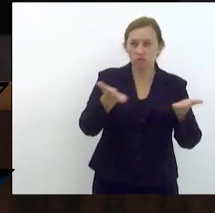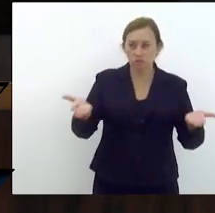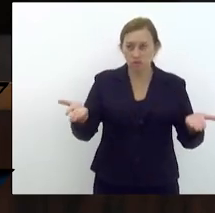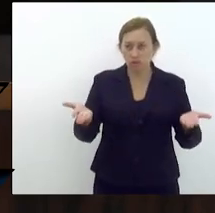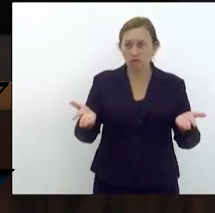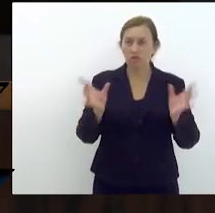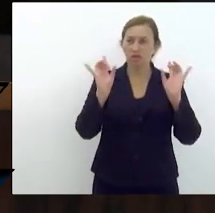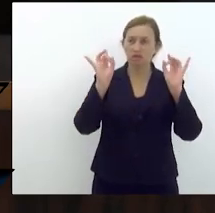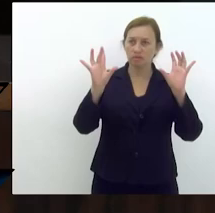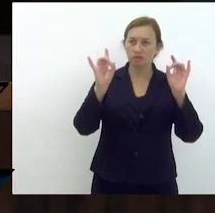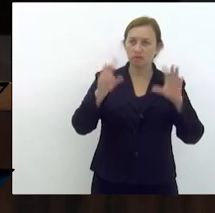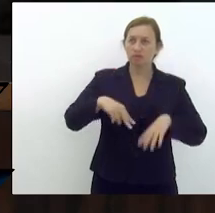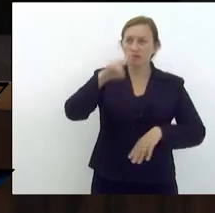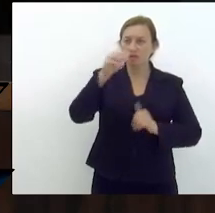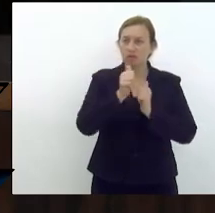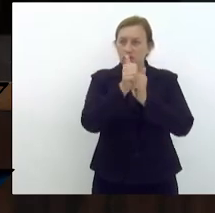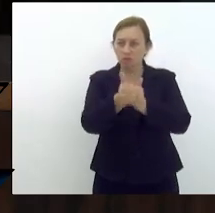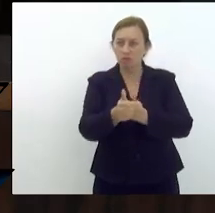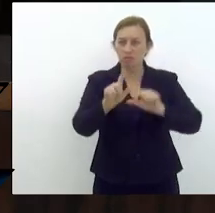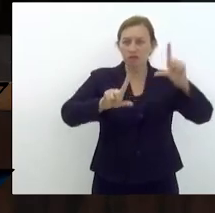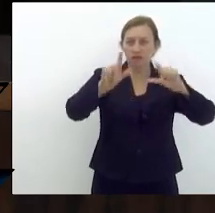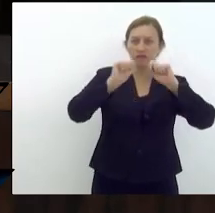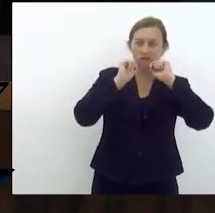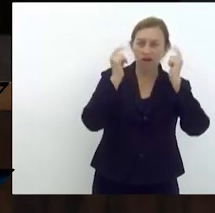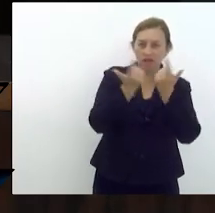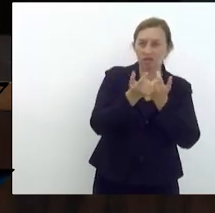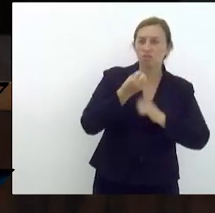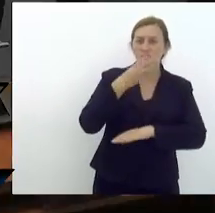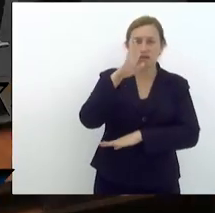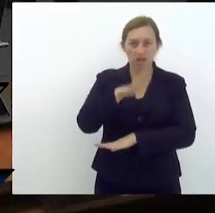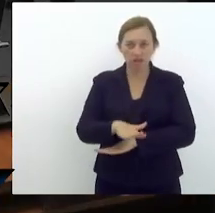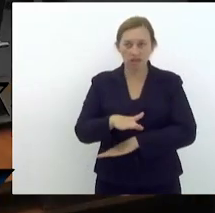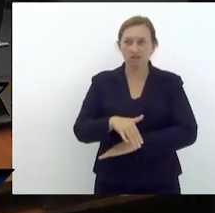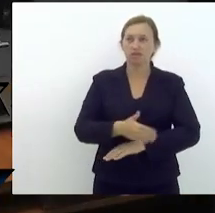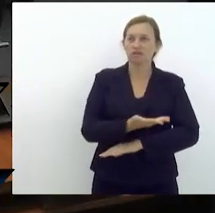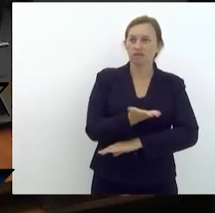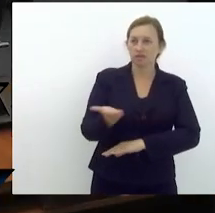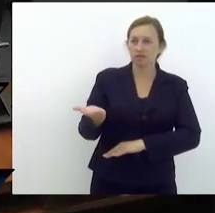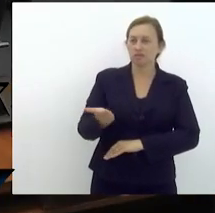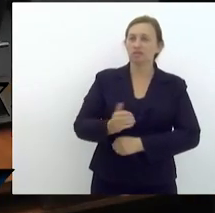todos em especial aqueles que nos acompanham pela TV Alerta Boa tarde